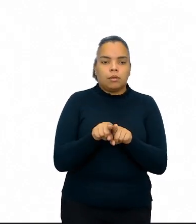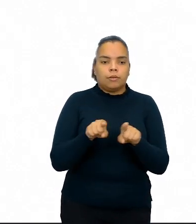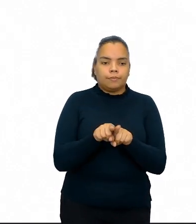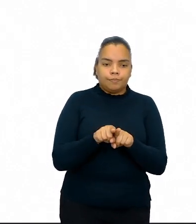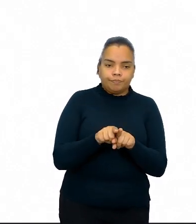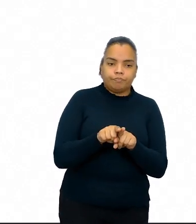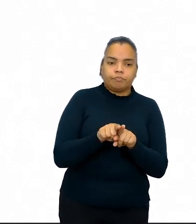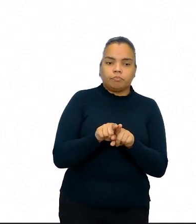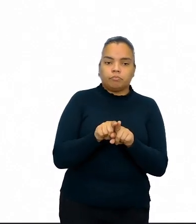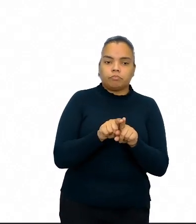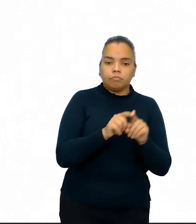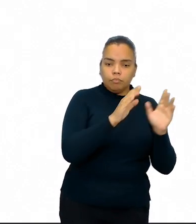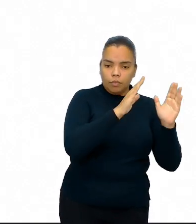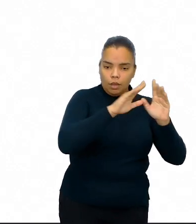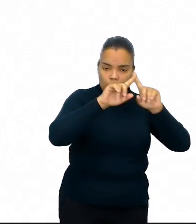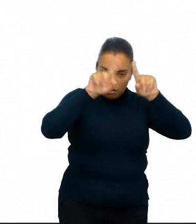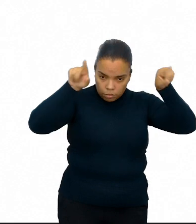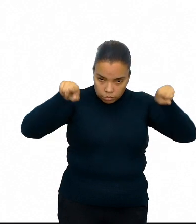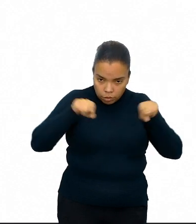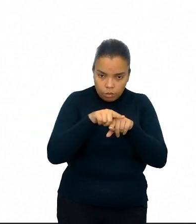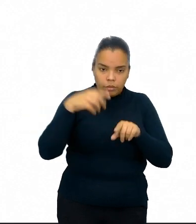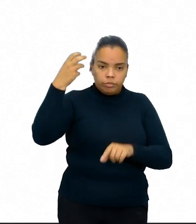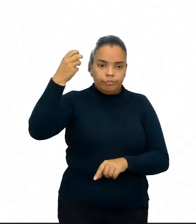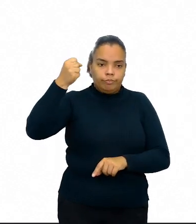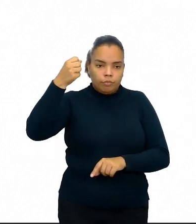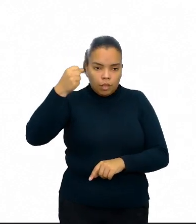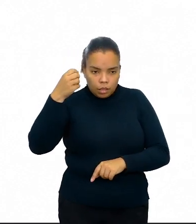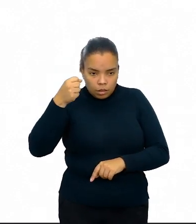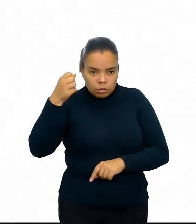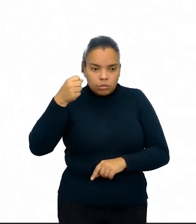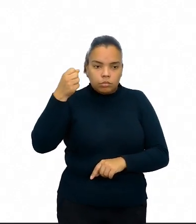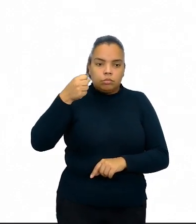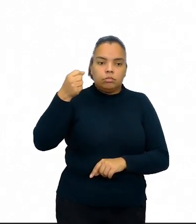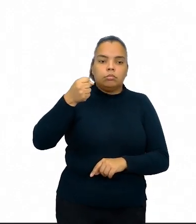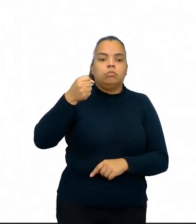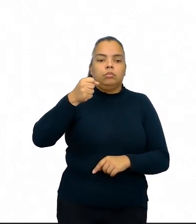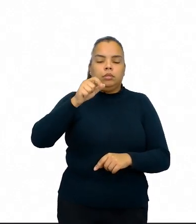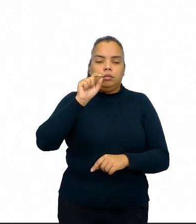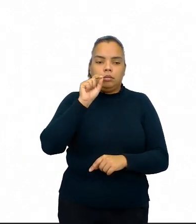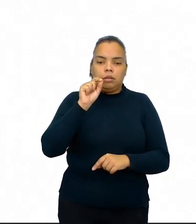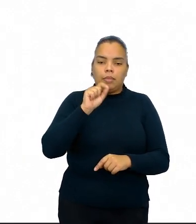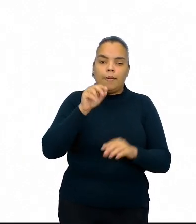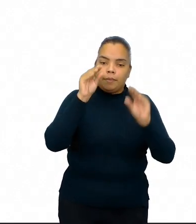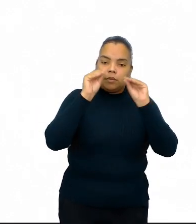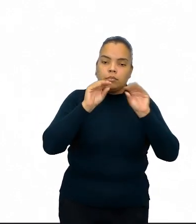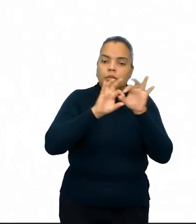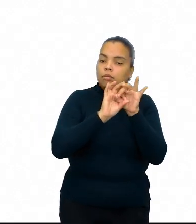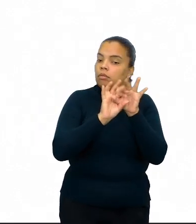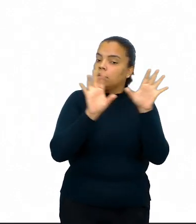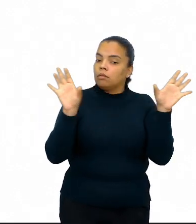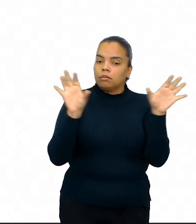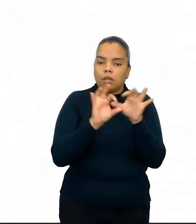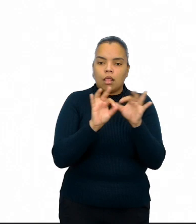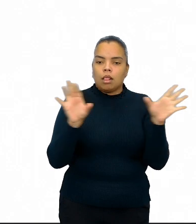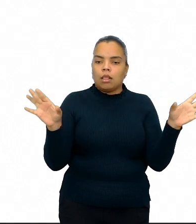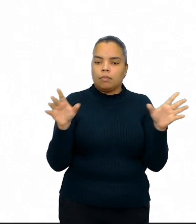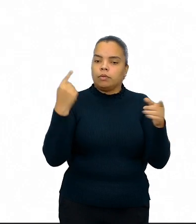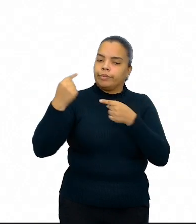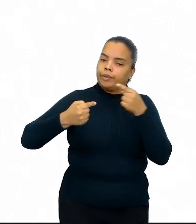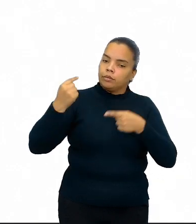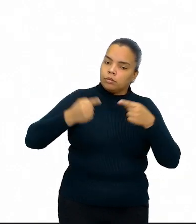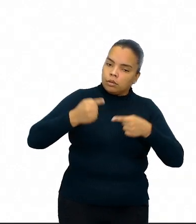né, que é um quadro branco digital e colaborativo, que também permite aí que eles tragam e discutam a temática proposta